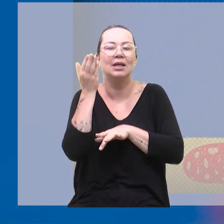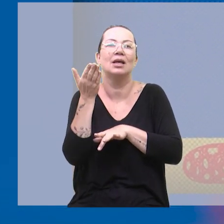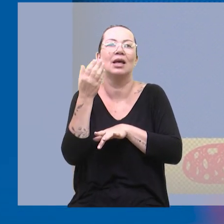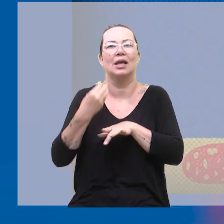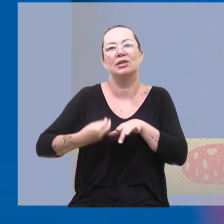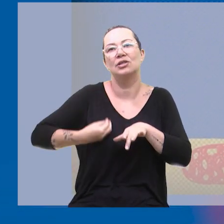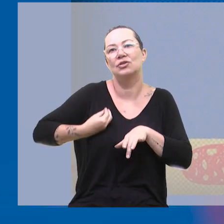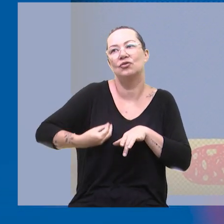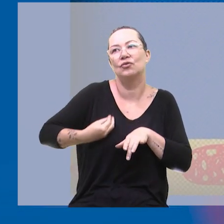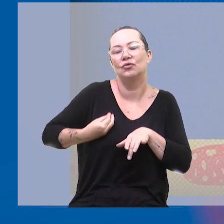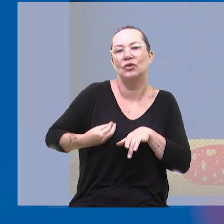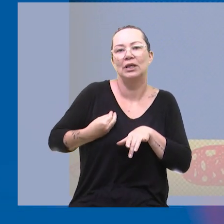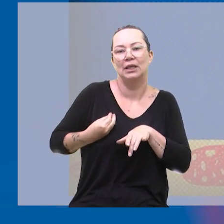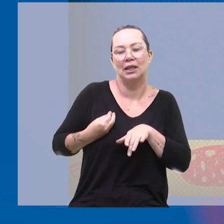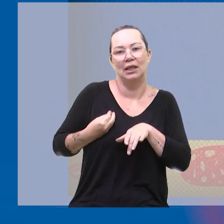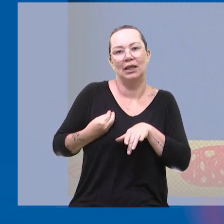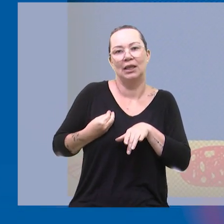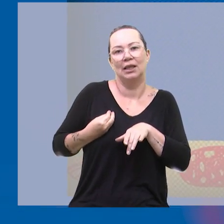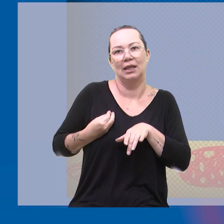uma experiência vivida